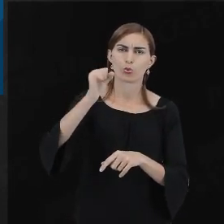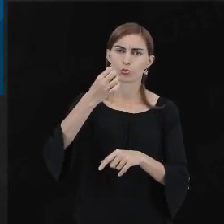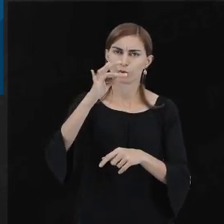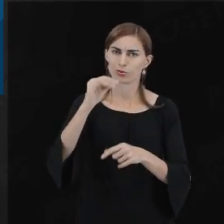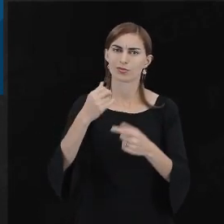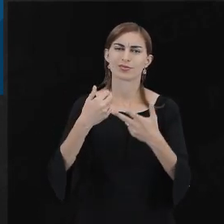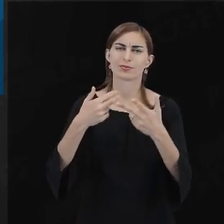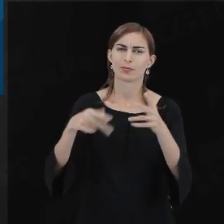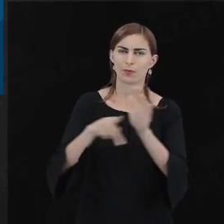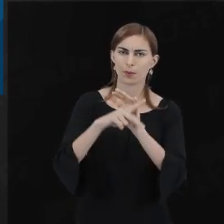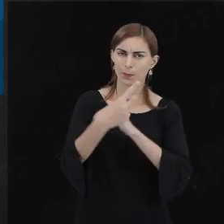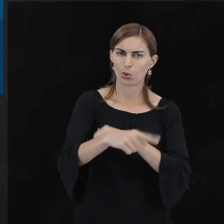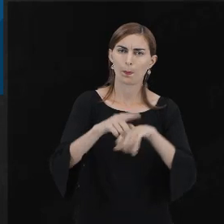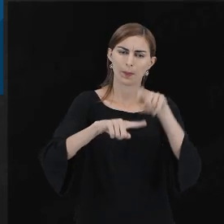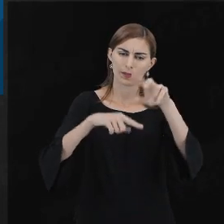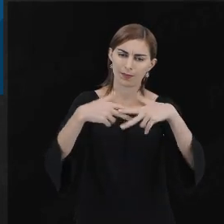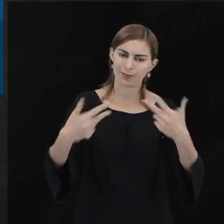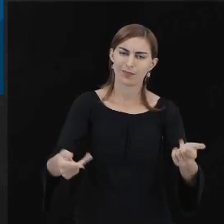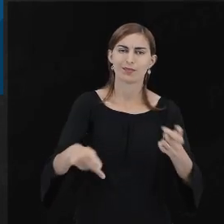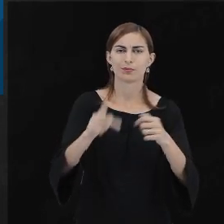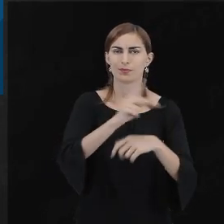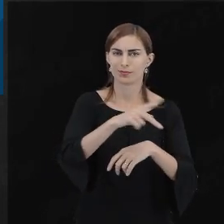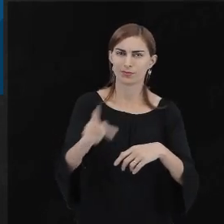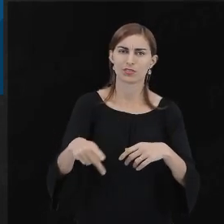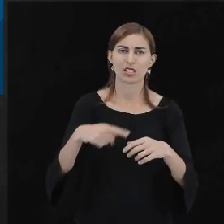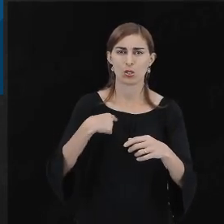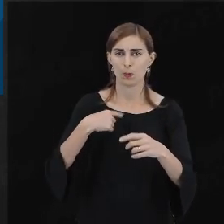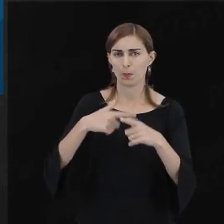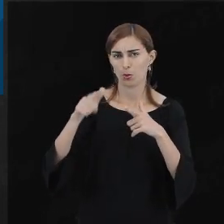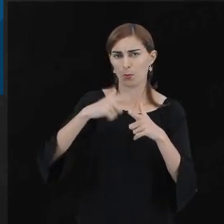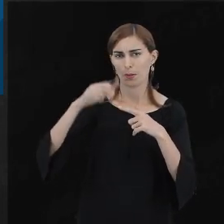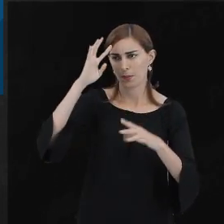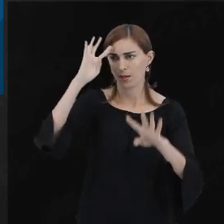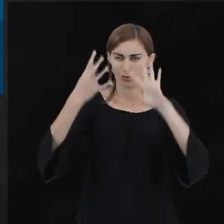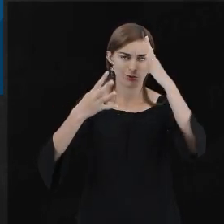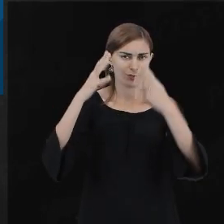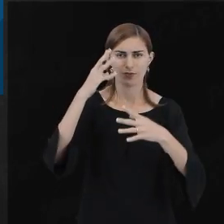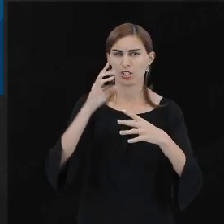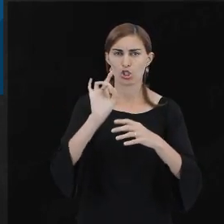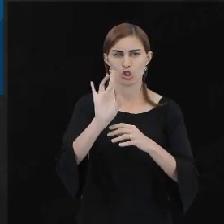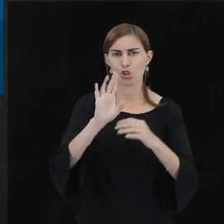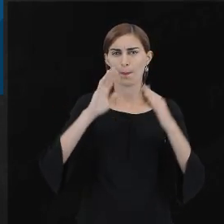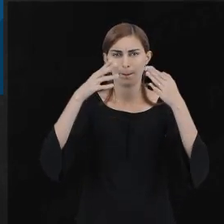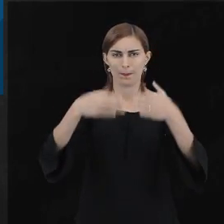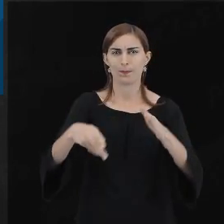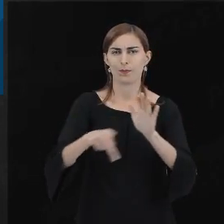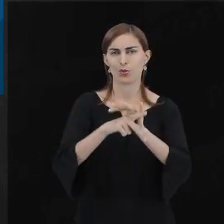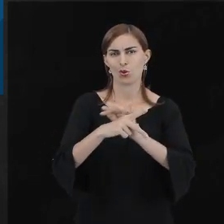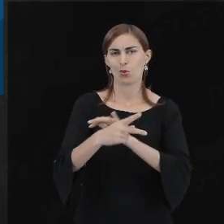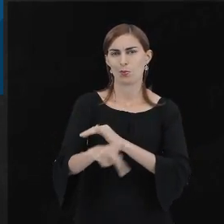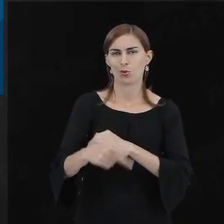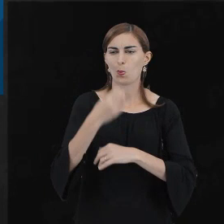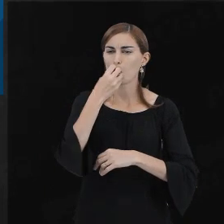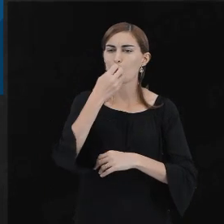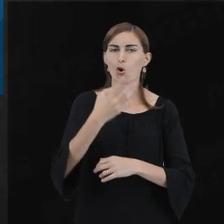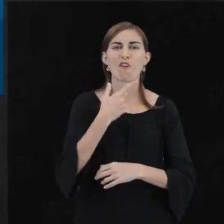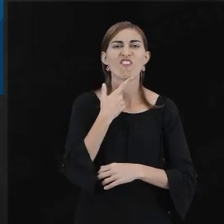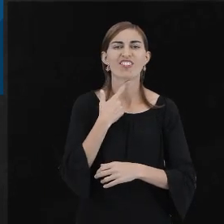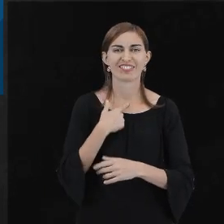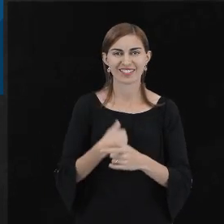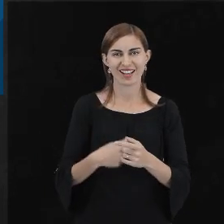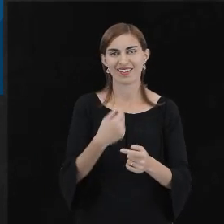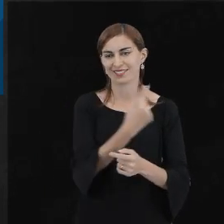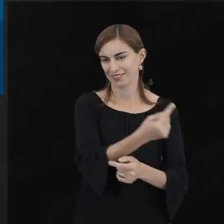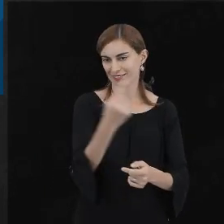que a resolução de problemas elas vai se dar apenas pela boa vontade dos professores. Eu preciso,